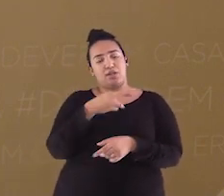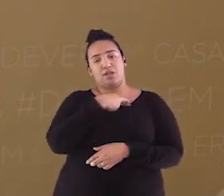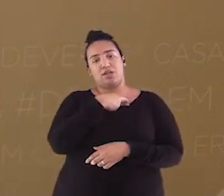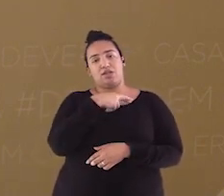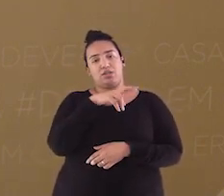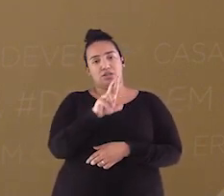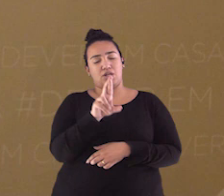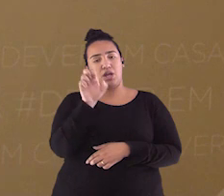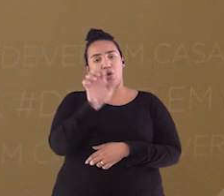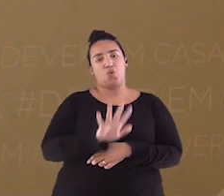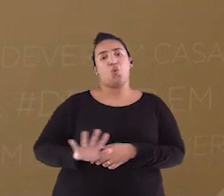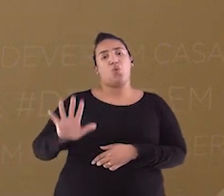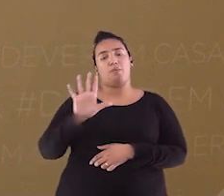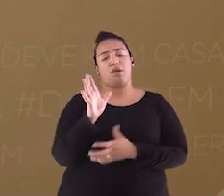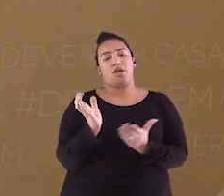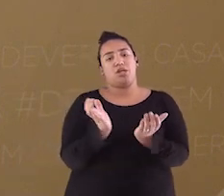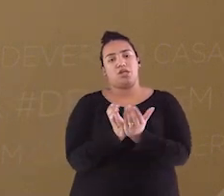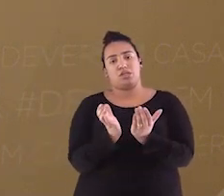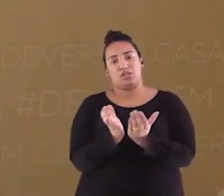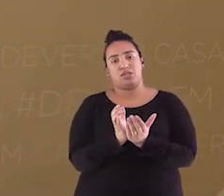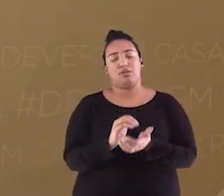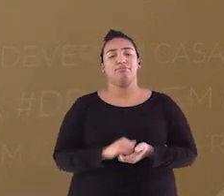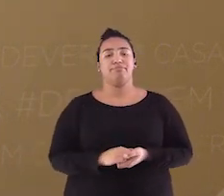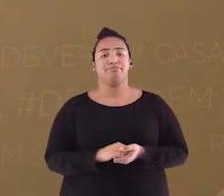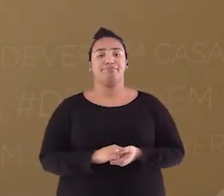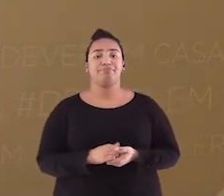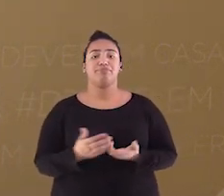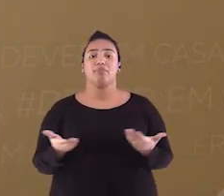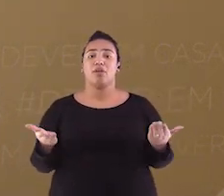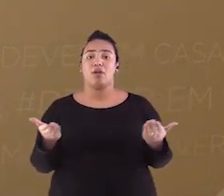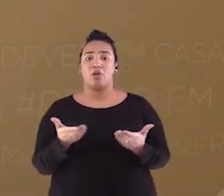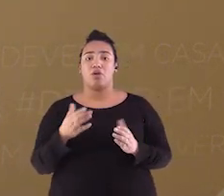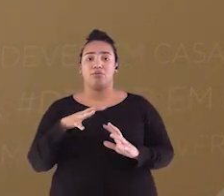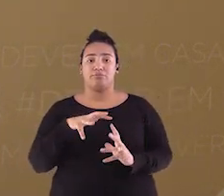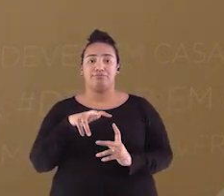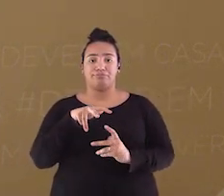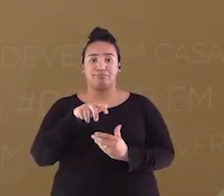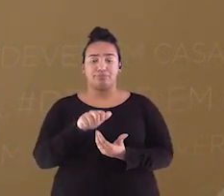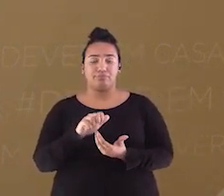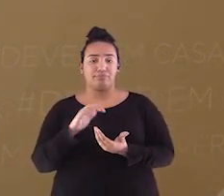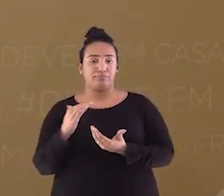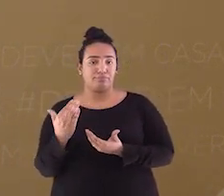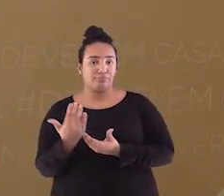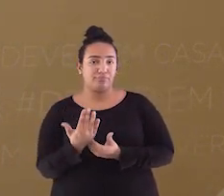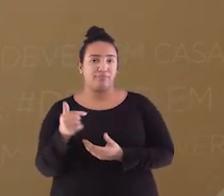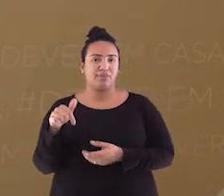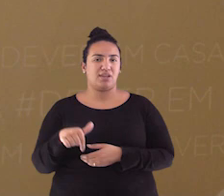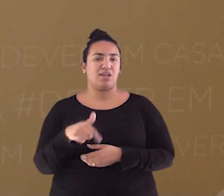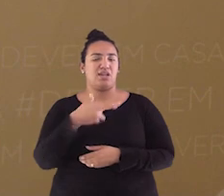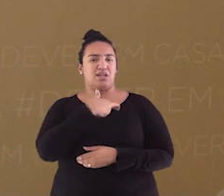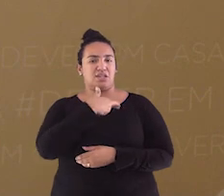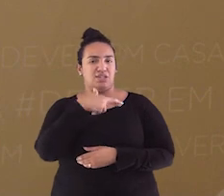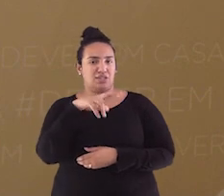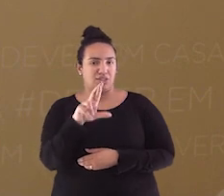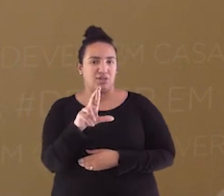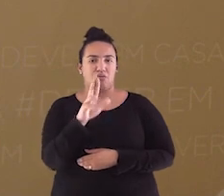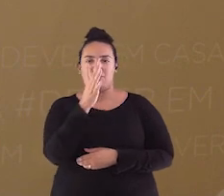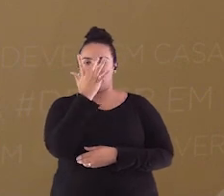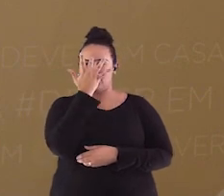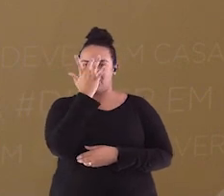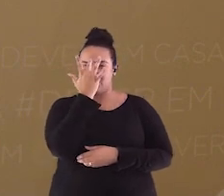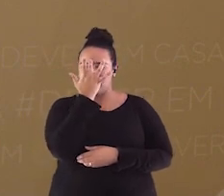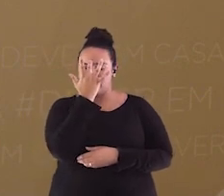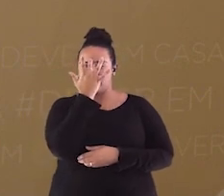europeia e cristã. E já a parte oriental do mundo, as religiões islâmicas, budistas e